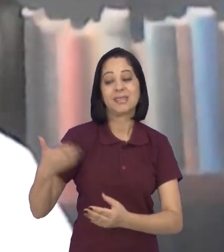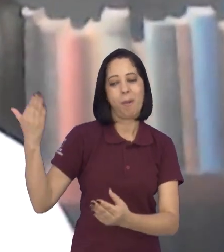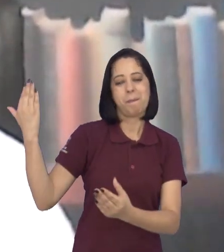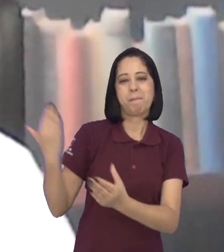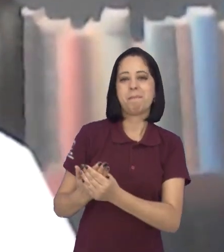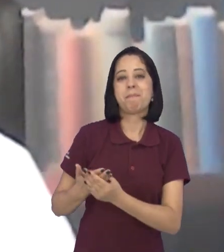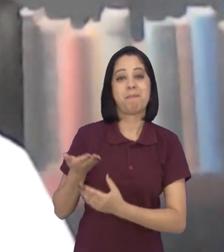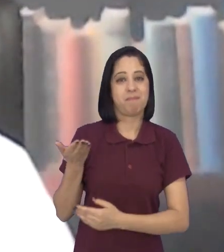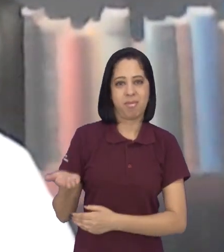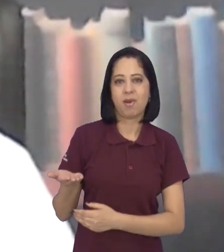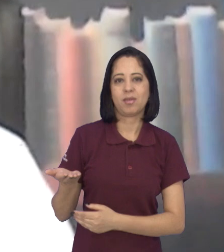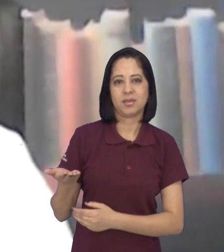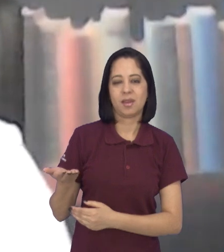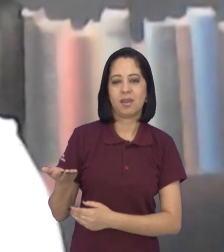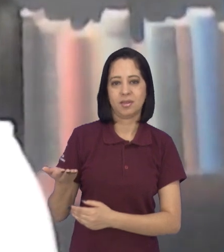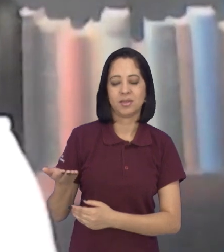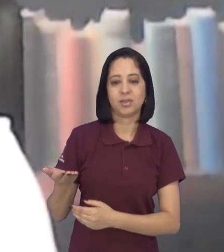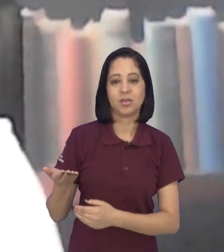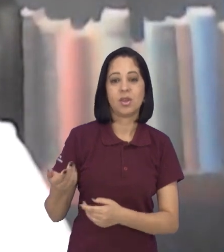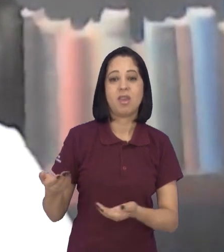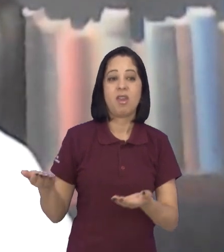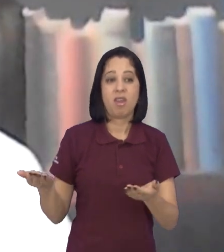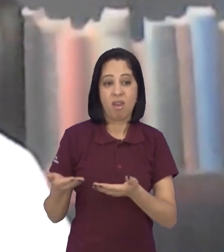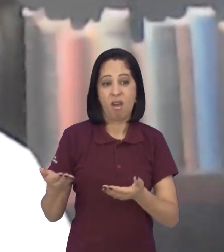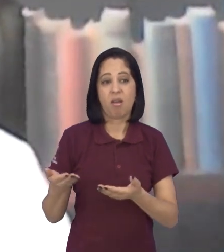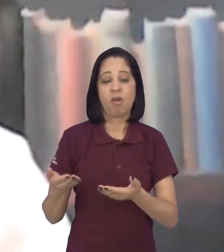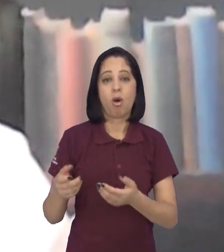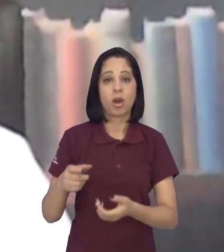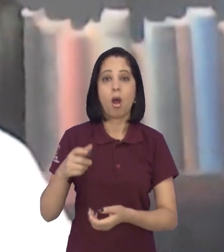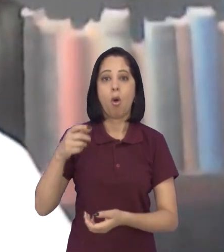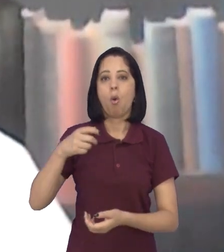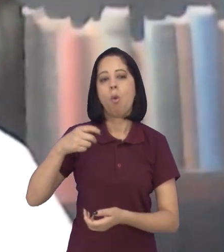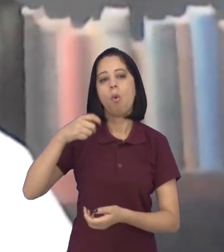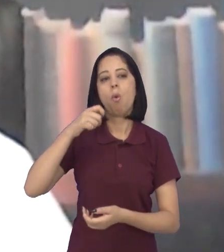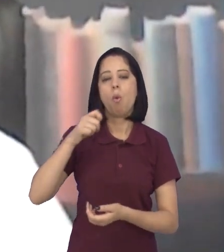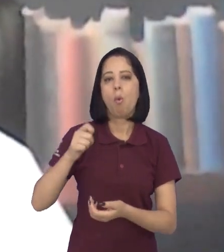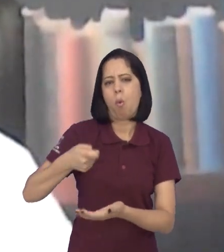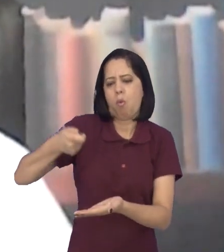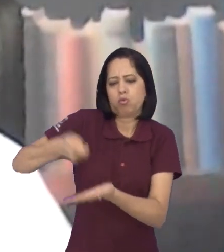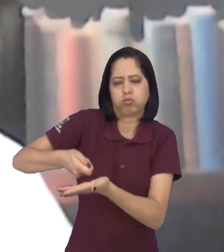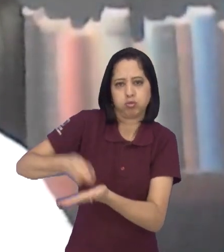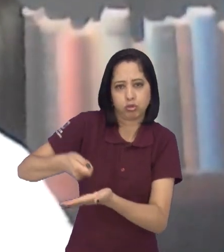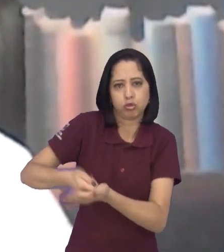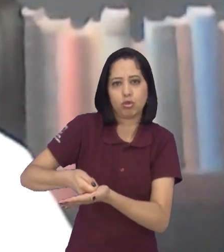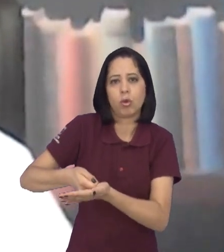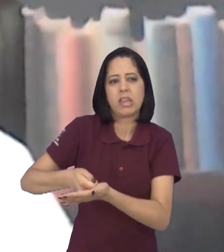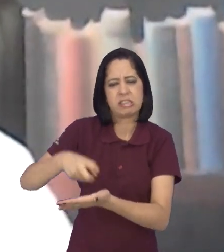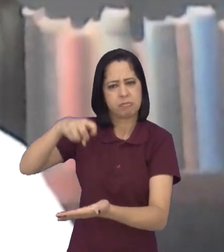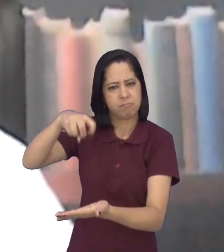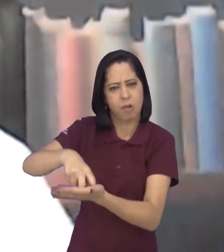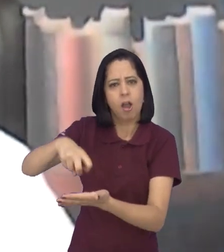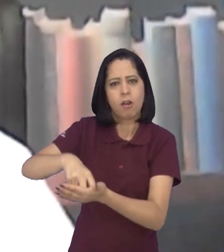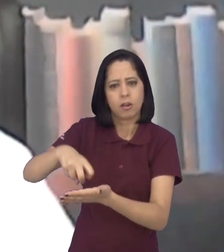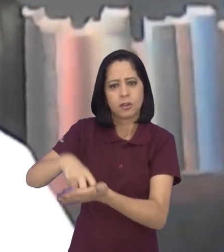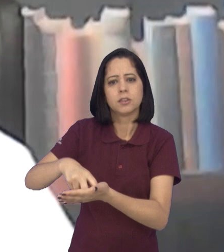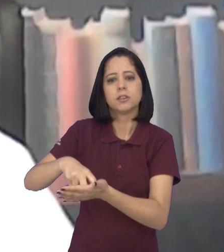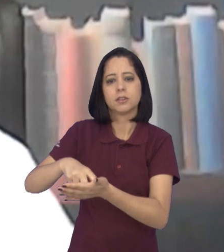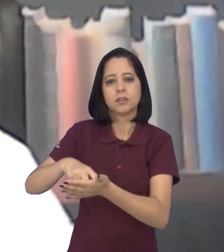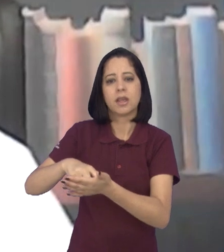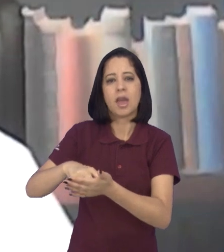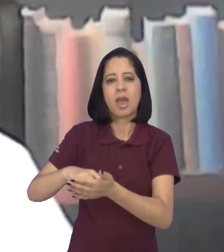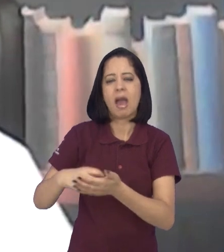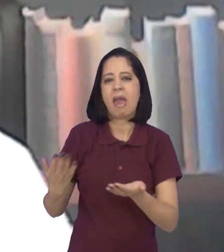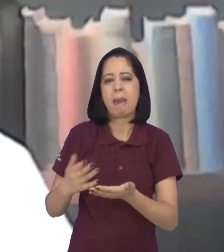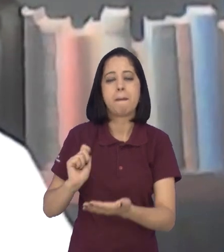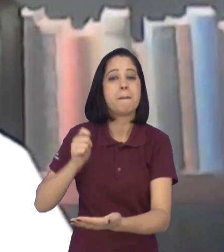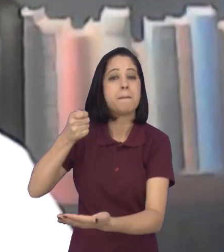fosse interposta no Maranhão e, na conclusão do juiz, foi dada uma condenação num determinado valor total,